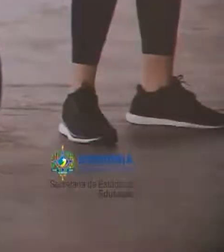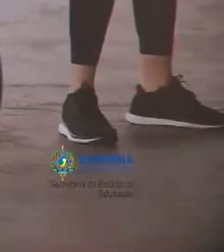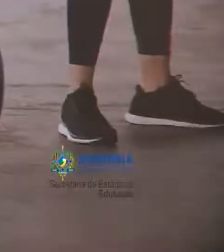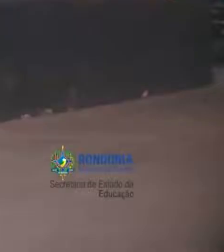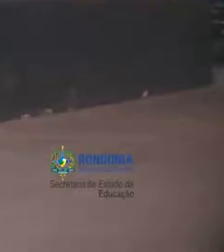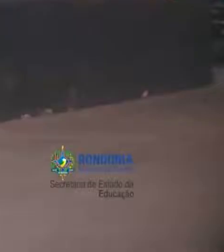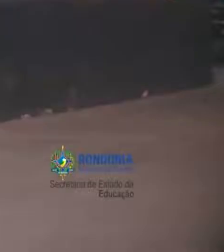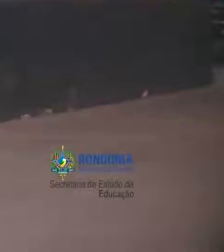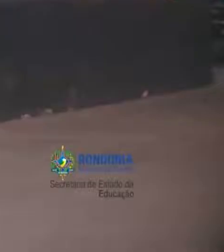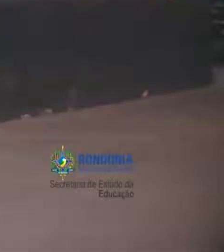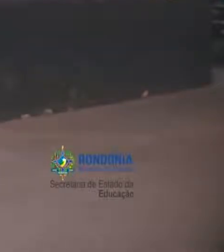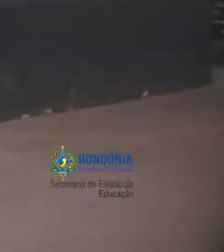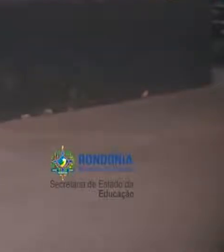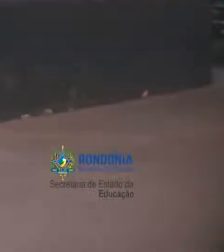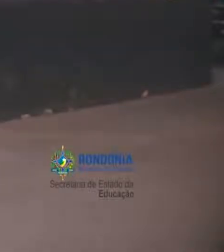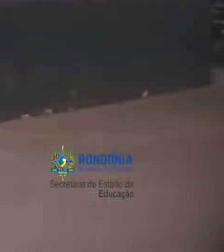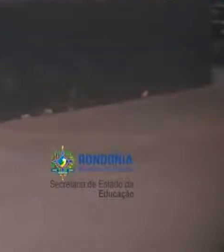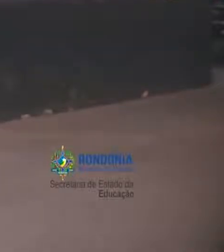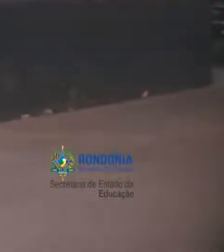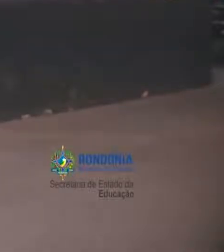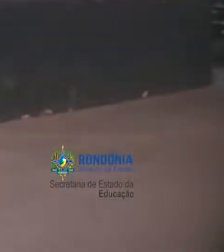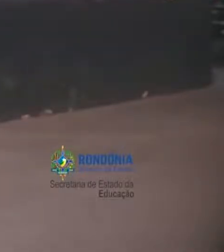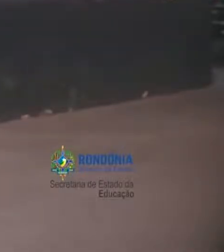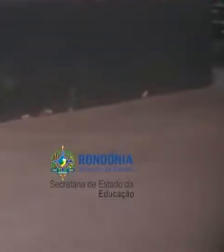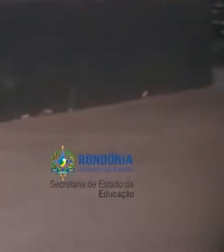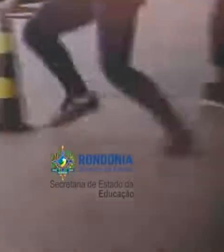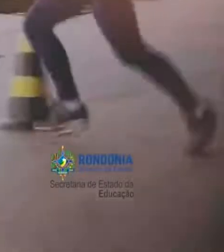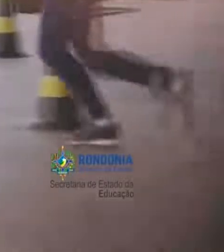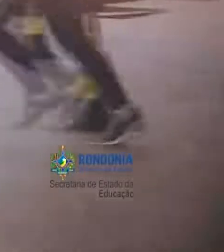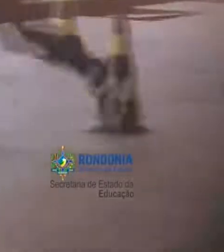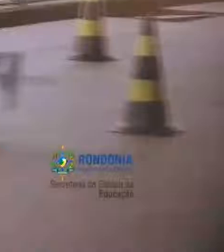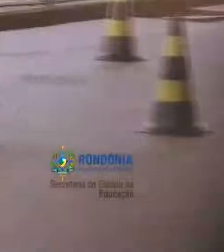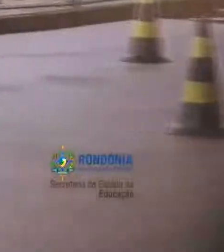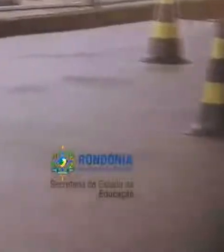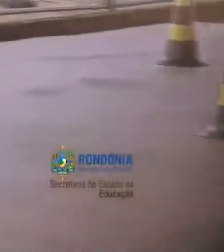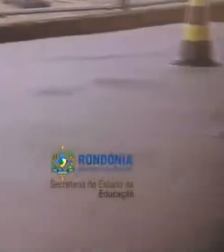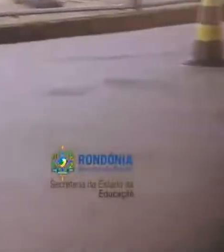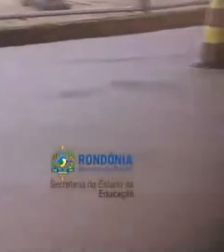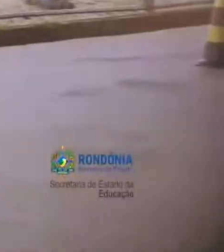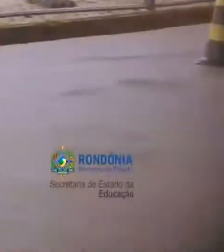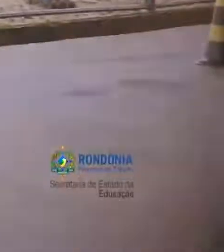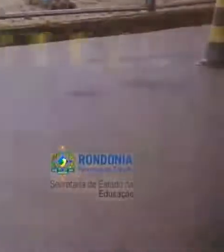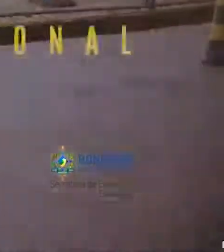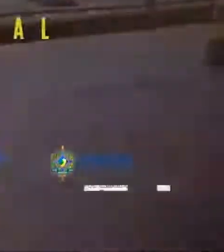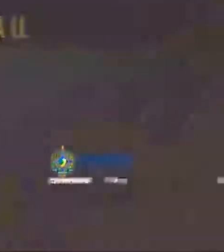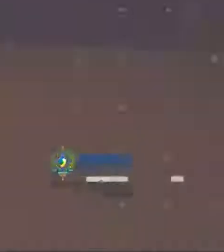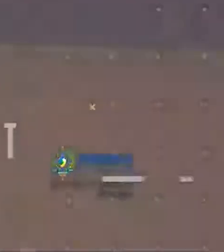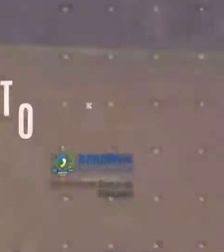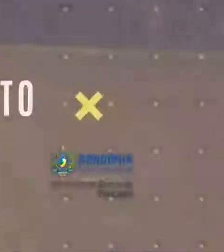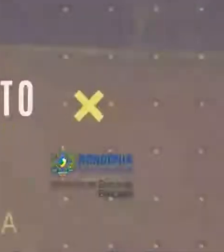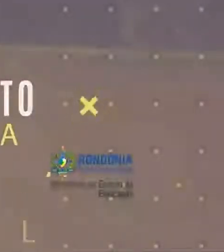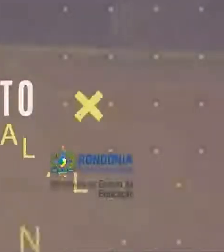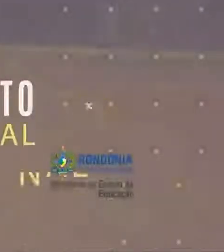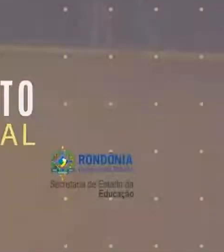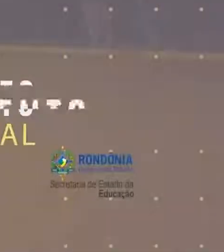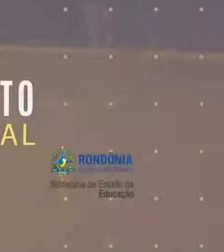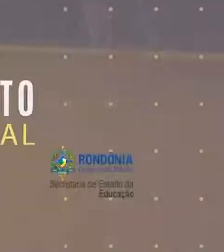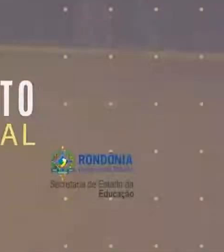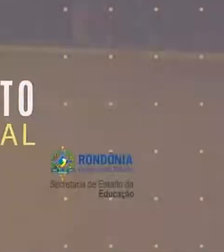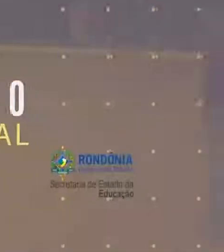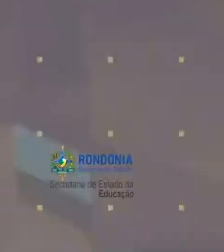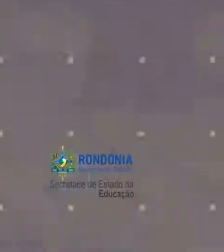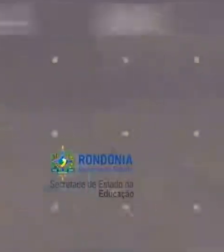gera melhorias cardiovasculares, redução de gordura, emagrecimento e definição muscular. E quem é que pode